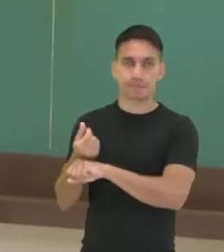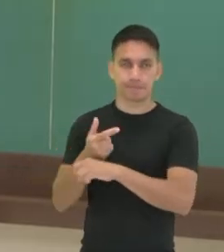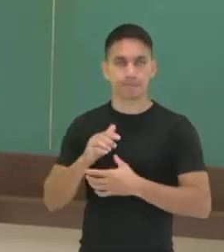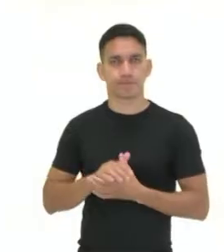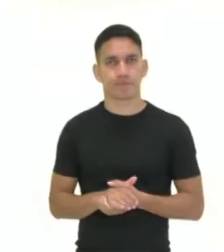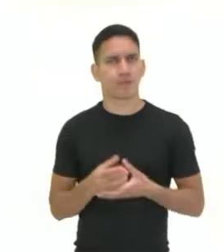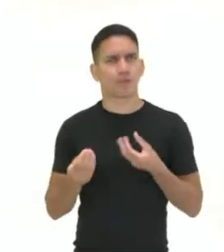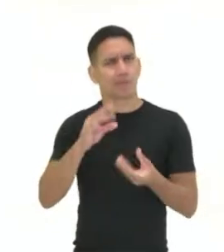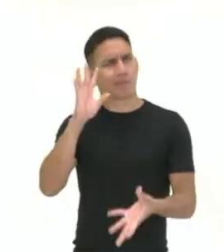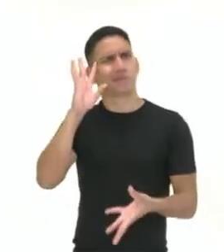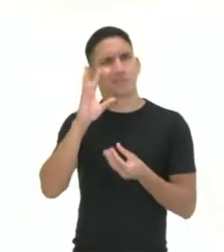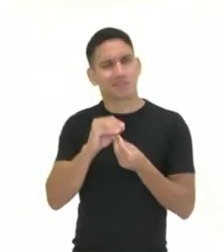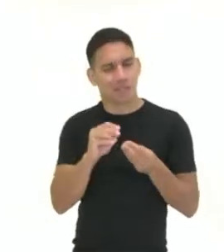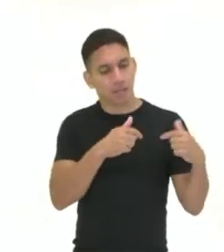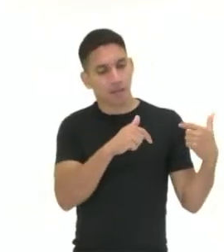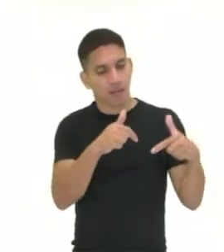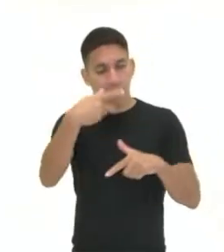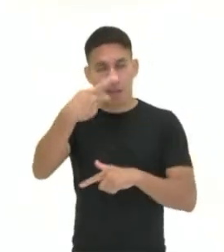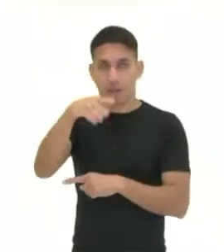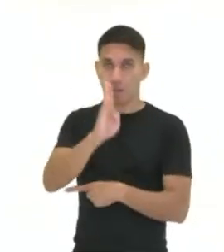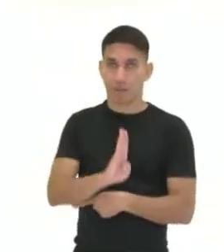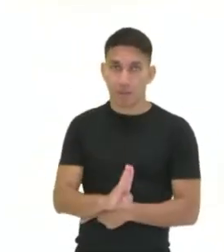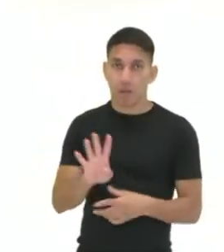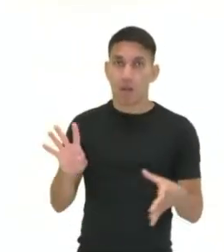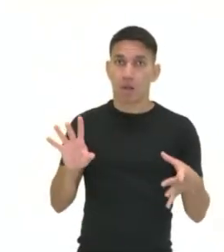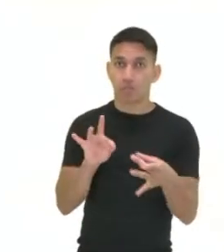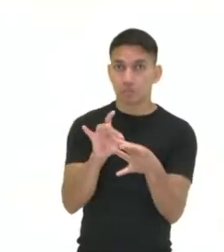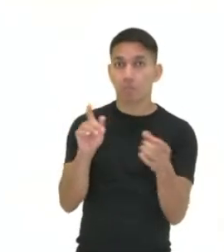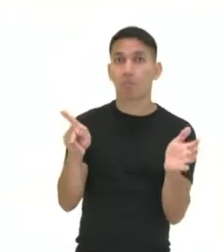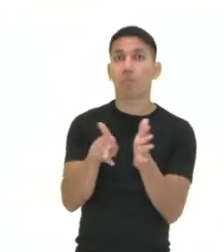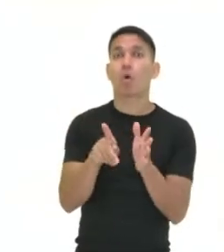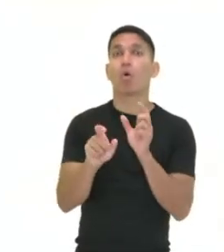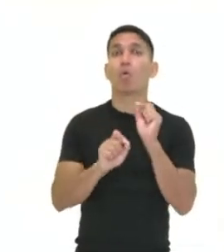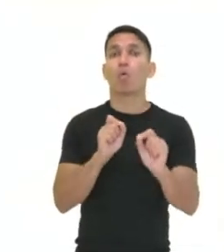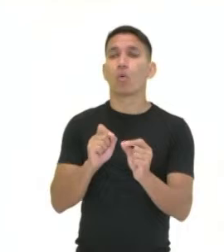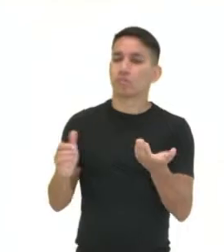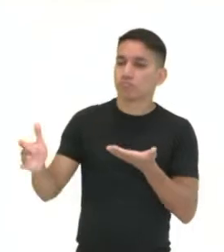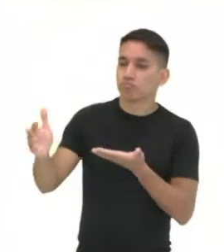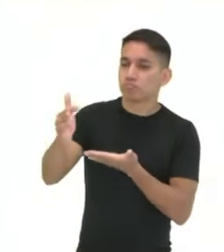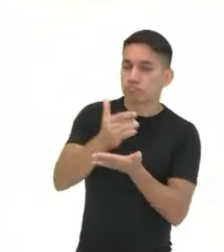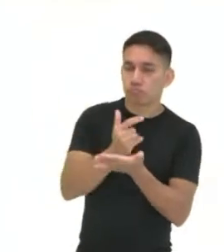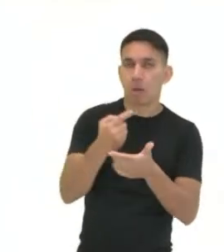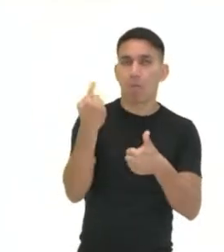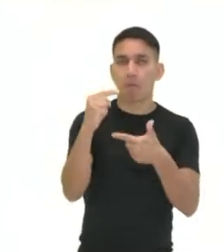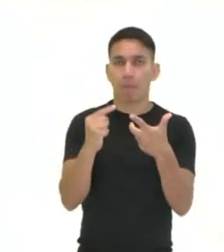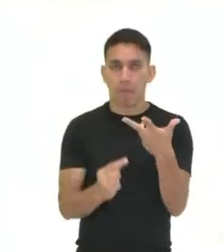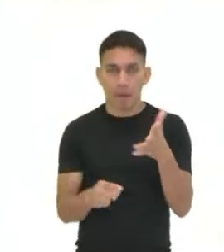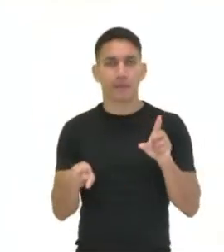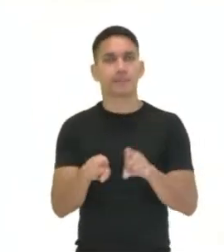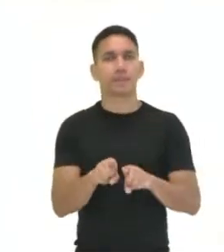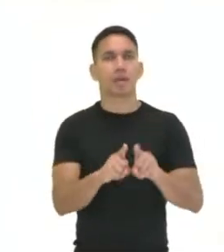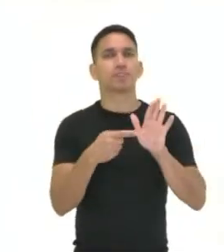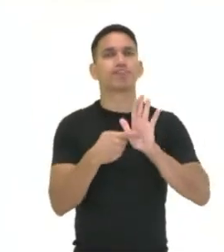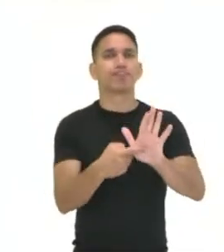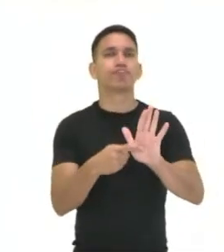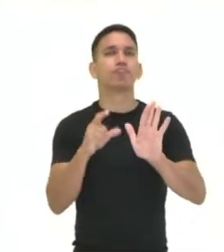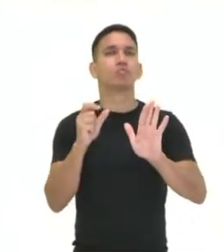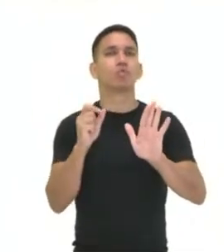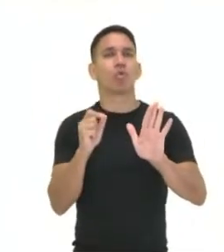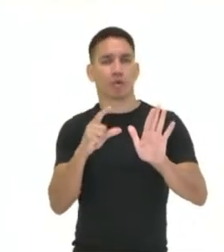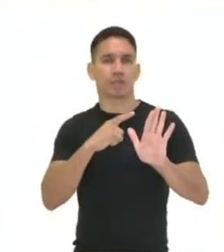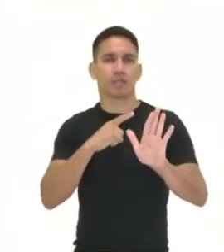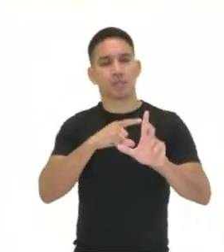Então, como entender o trabalho no Brasil através de dados e indicadores, tá? Então, em primeiro momento aqui